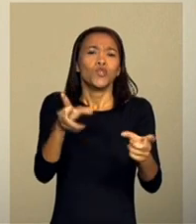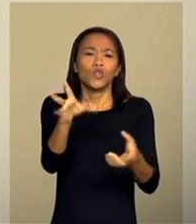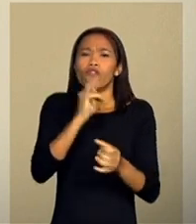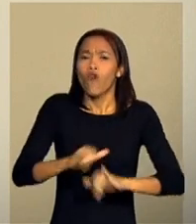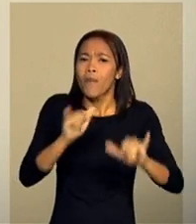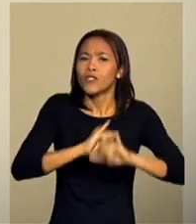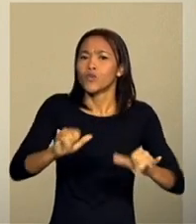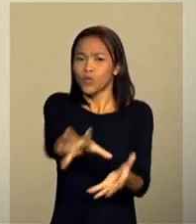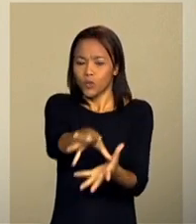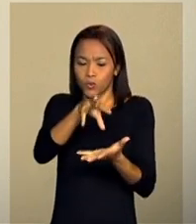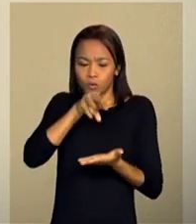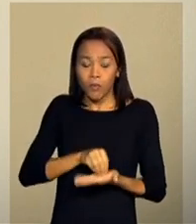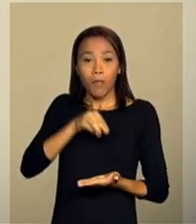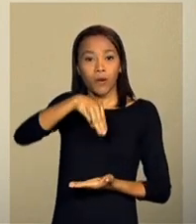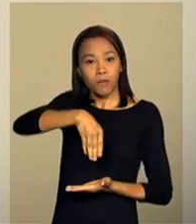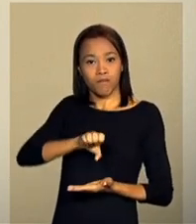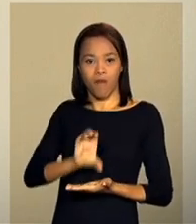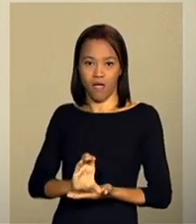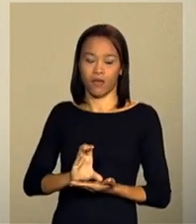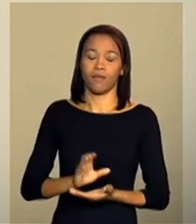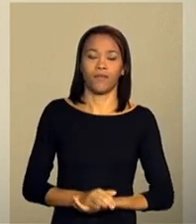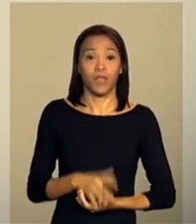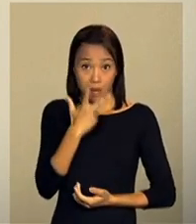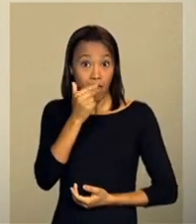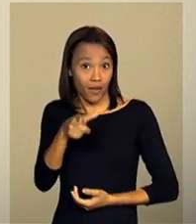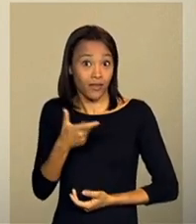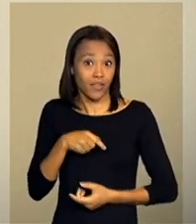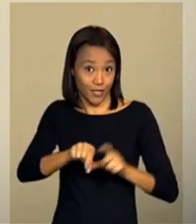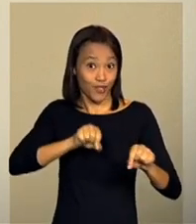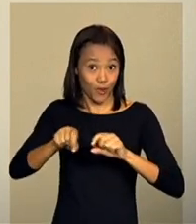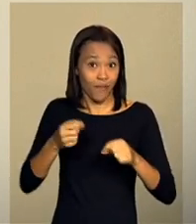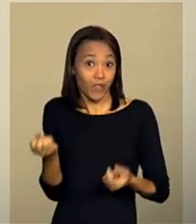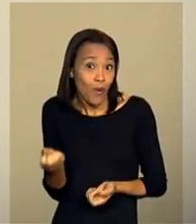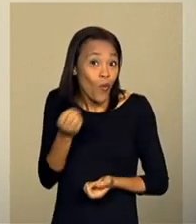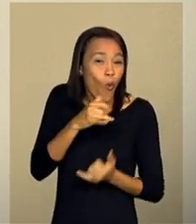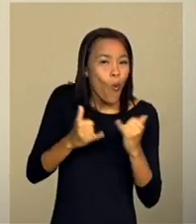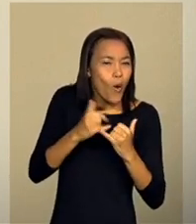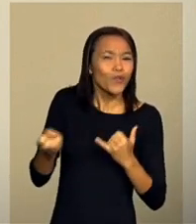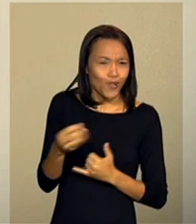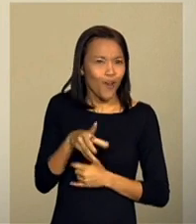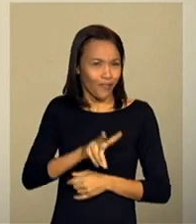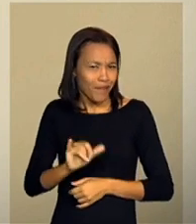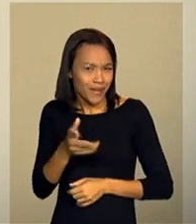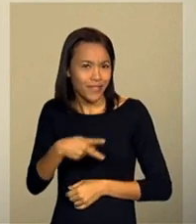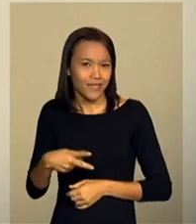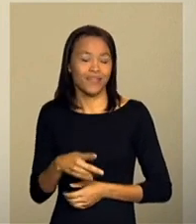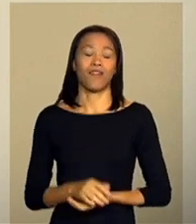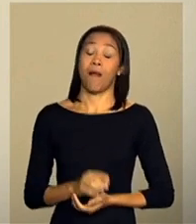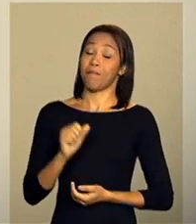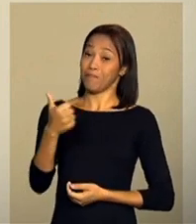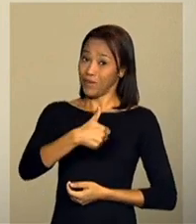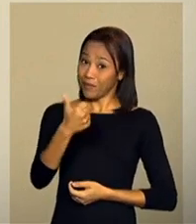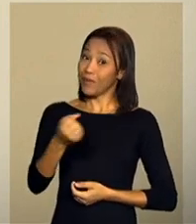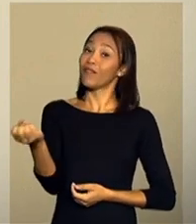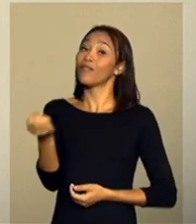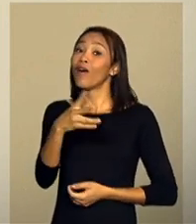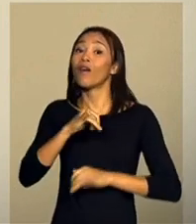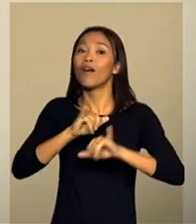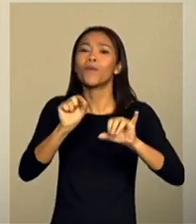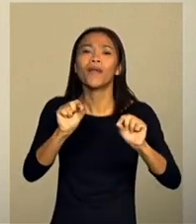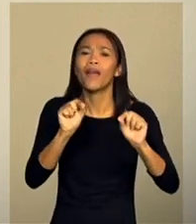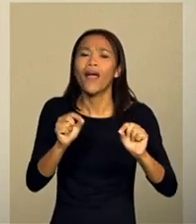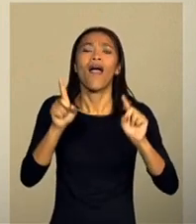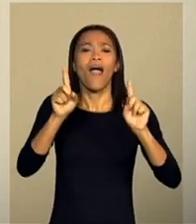dados para o Ministério da Educação e parece que essa seleção vai ter uma novidade não é presidenta a primeira novidade é a